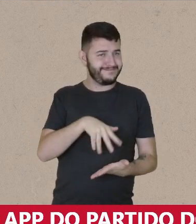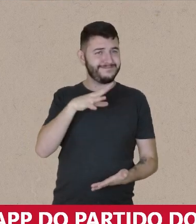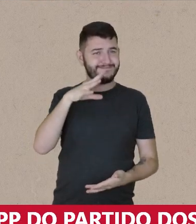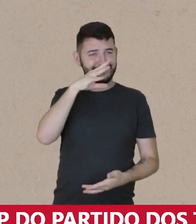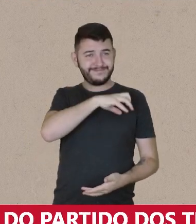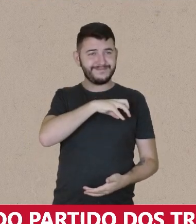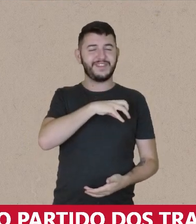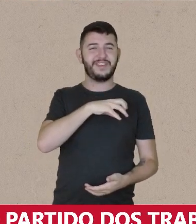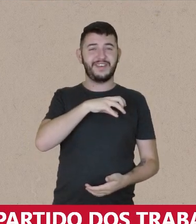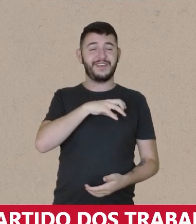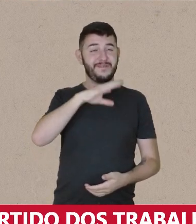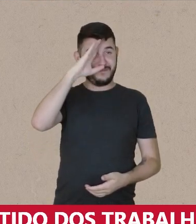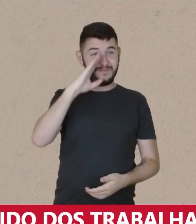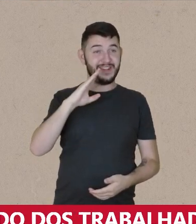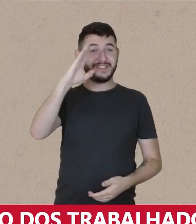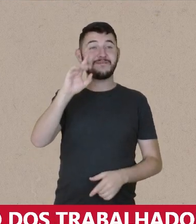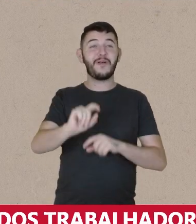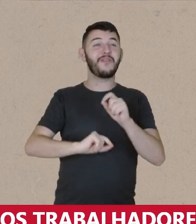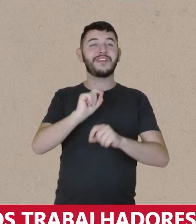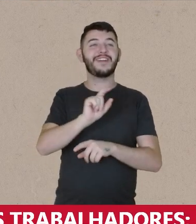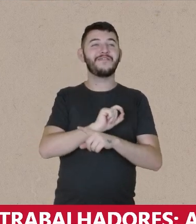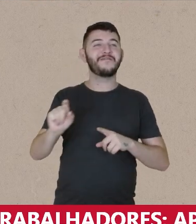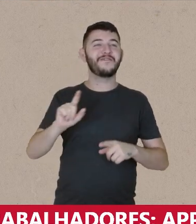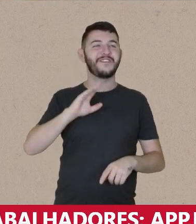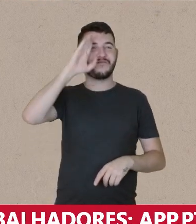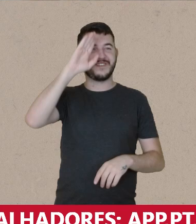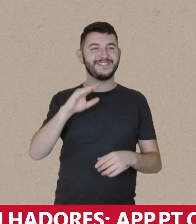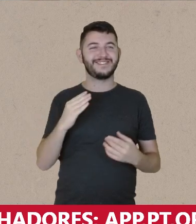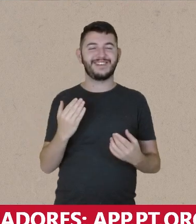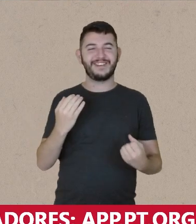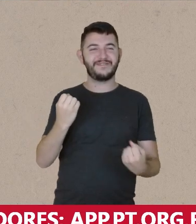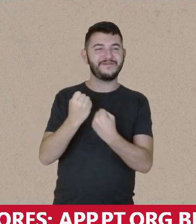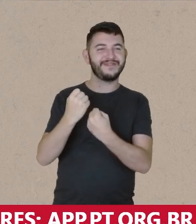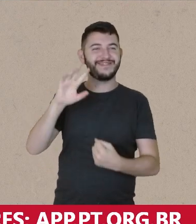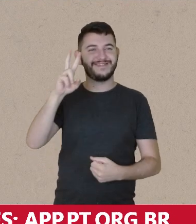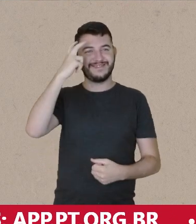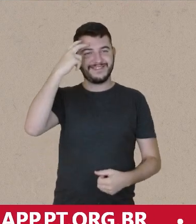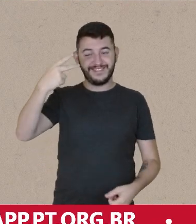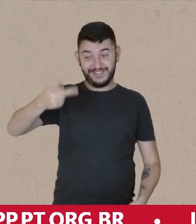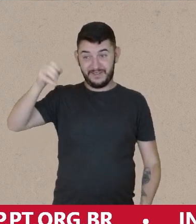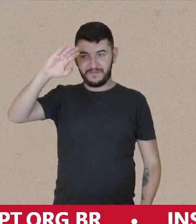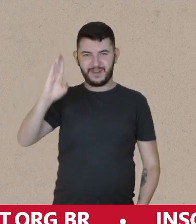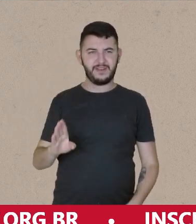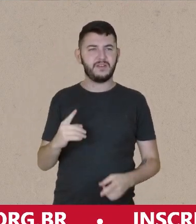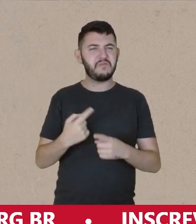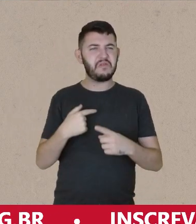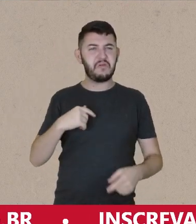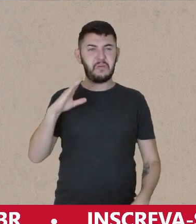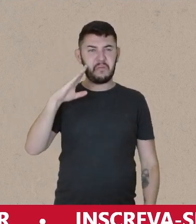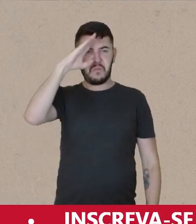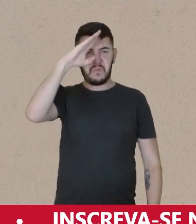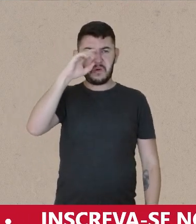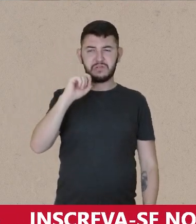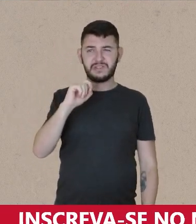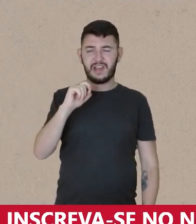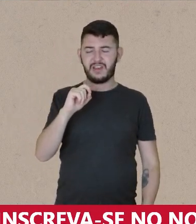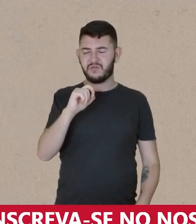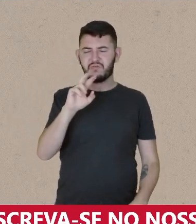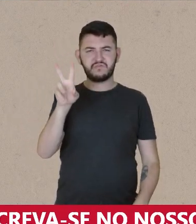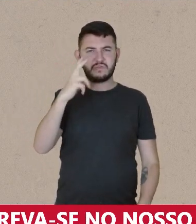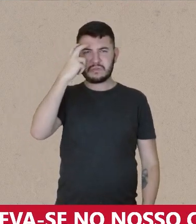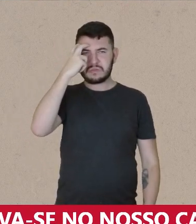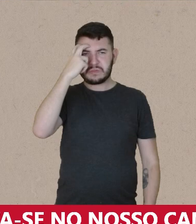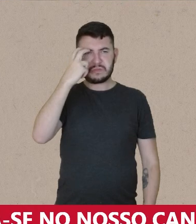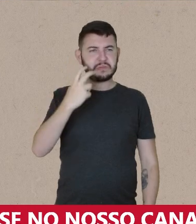fora Bolsonaro. E pela cultura brasileira, porque o Bolsonaro é a anticultura, é o